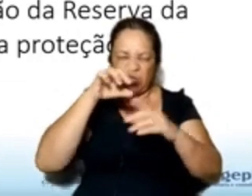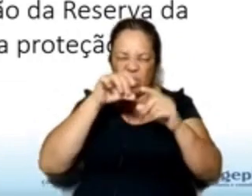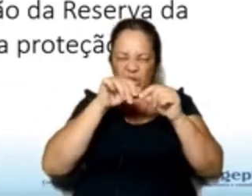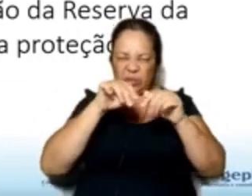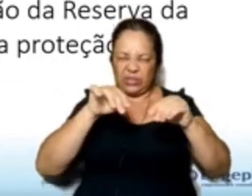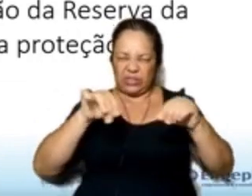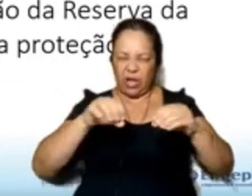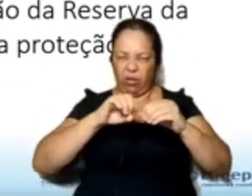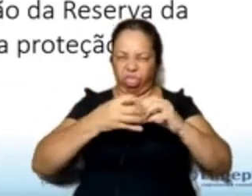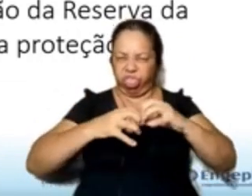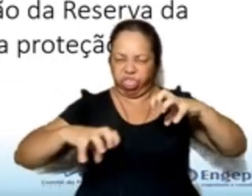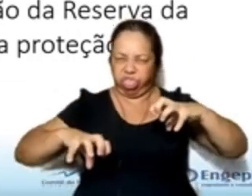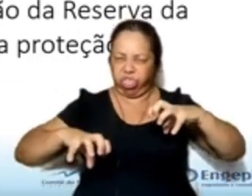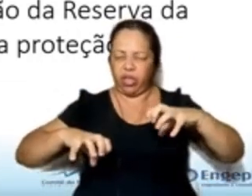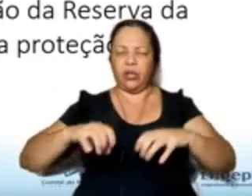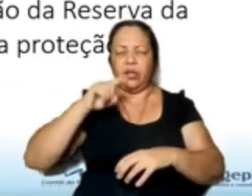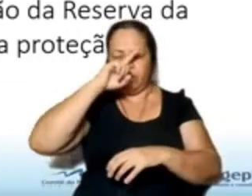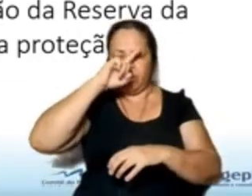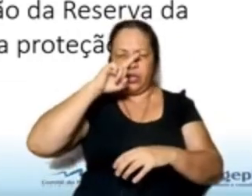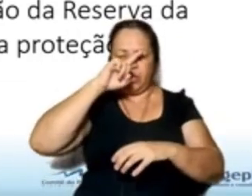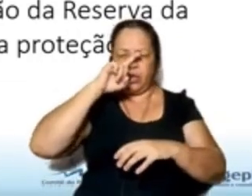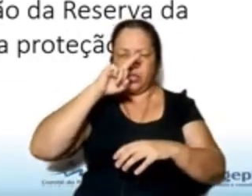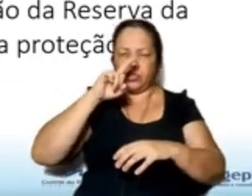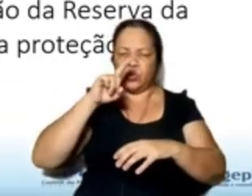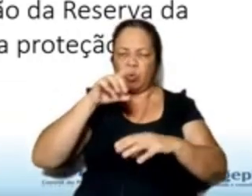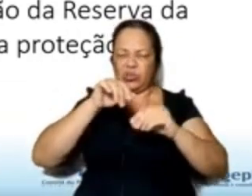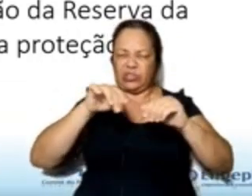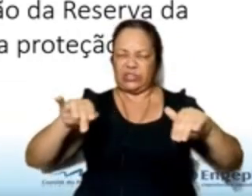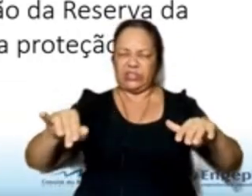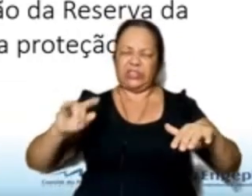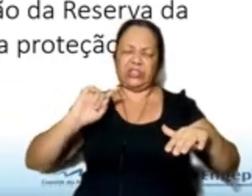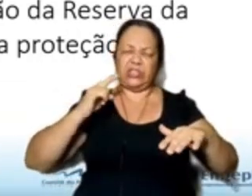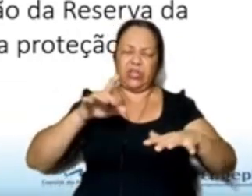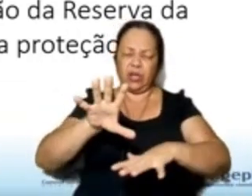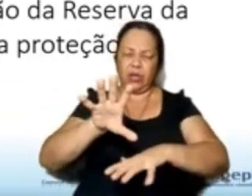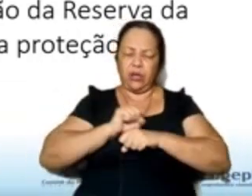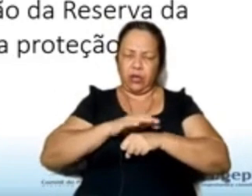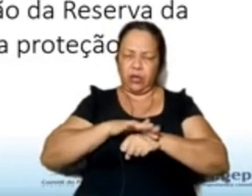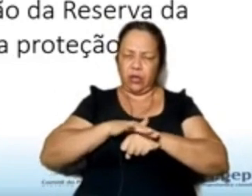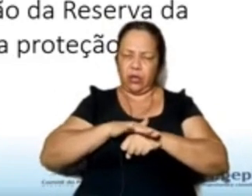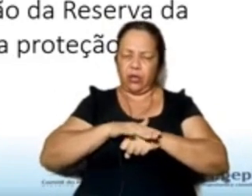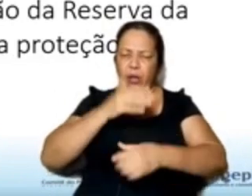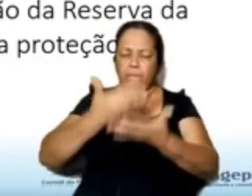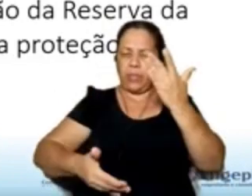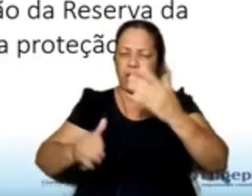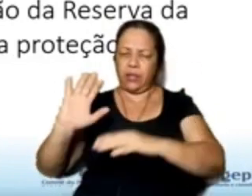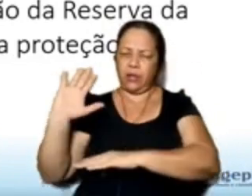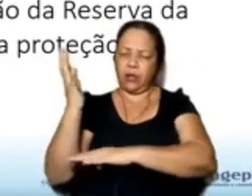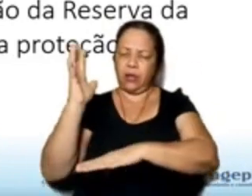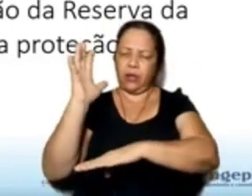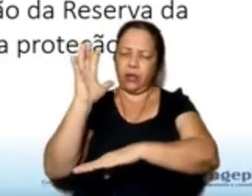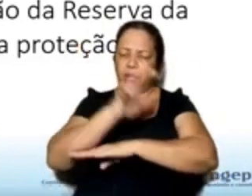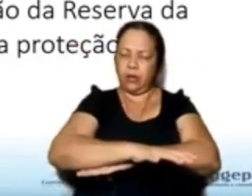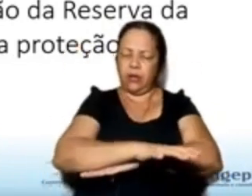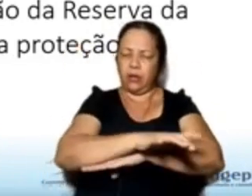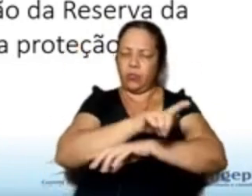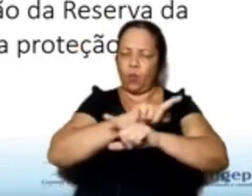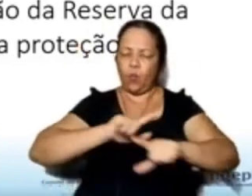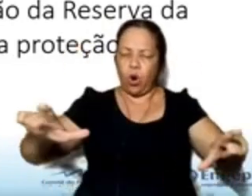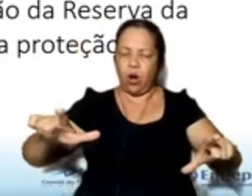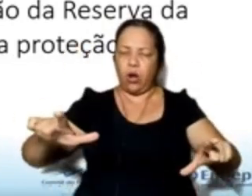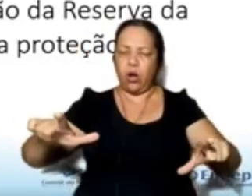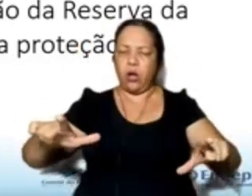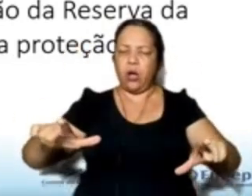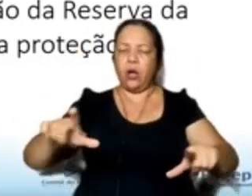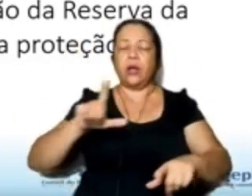erosão, alto risco de contaminação do subsolo, médio risco de perda de vegetação nativa, sendo que na Serrinha a gente tem